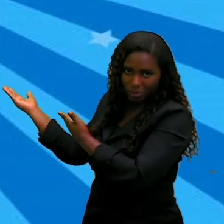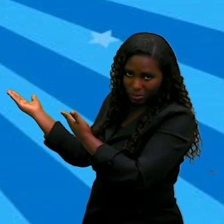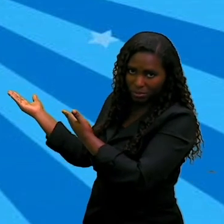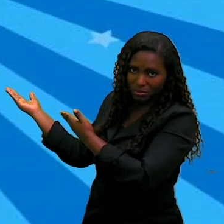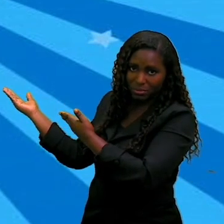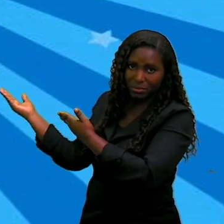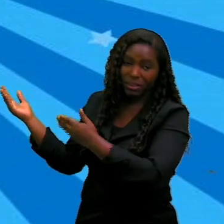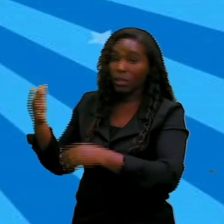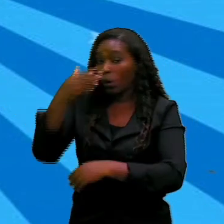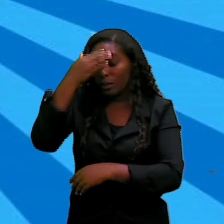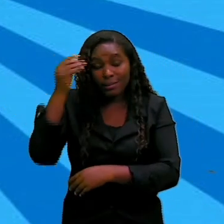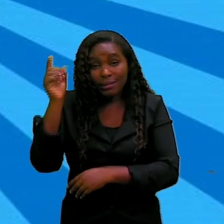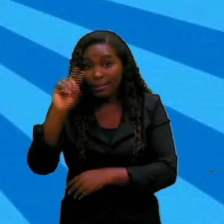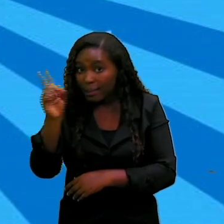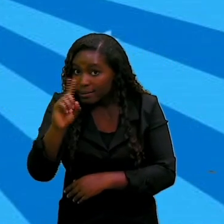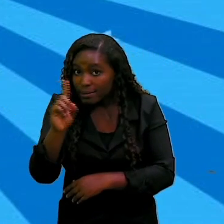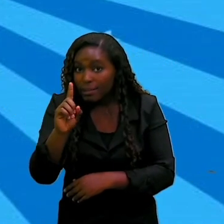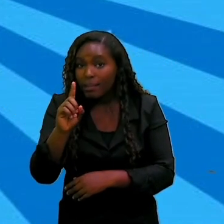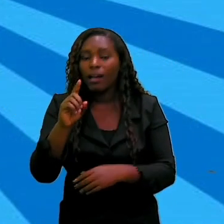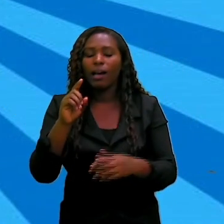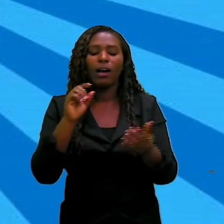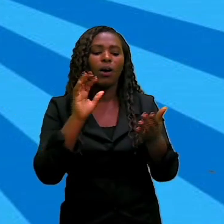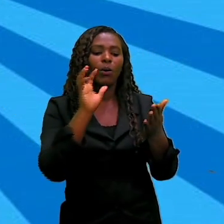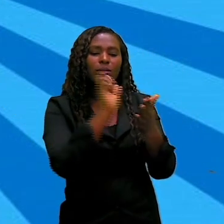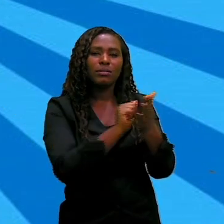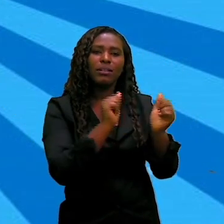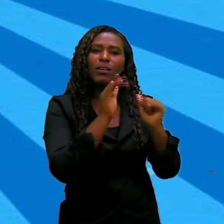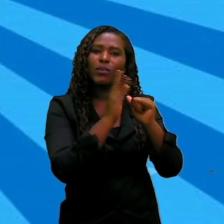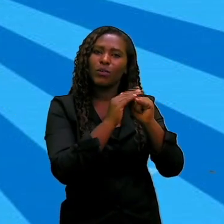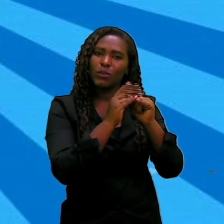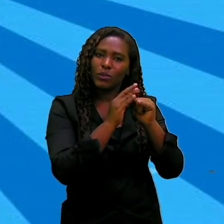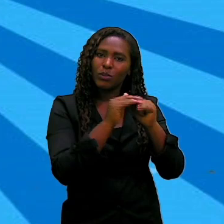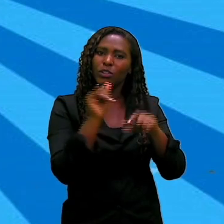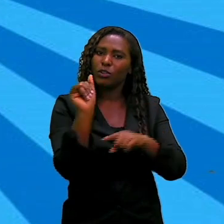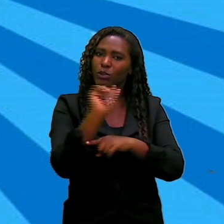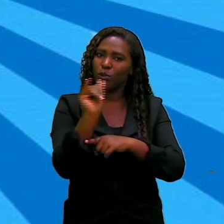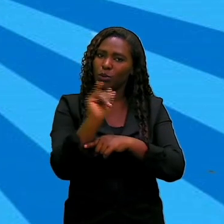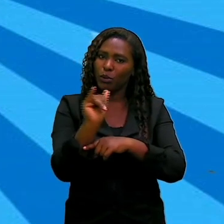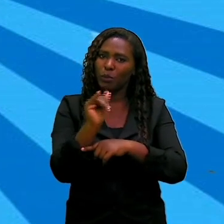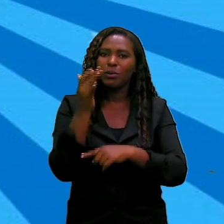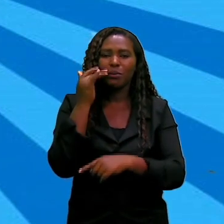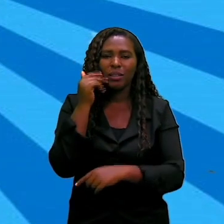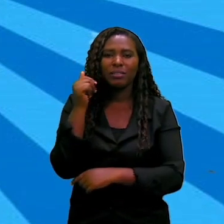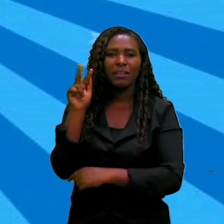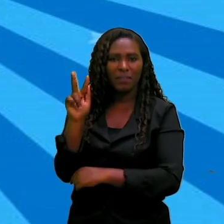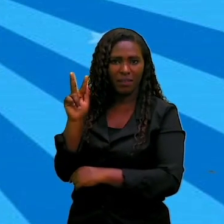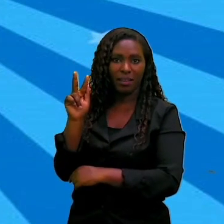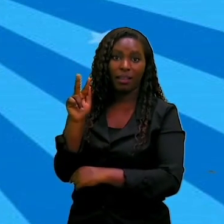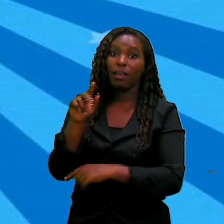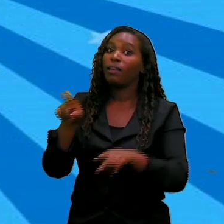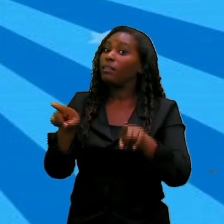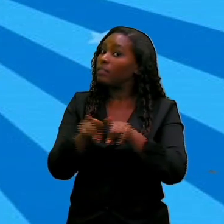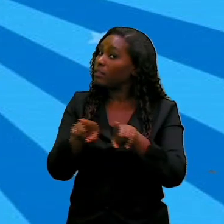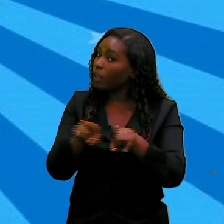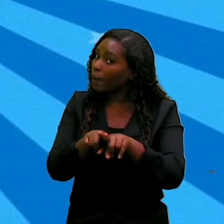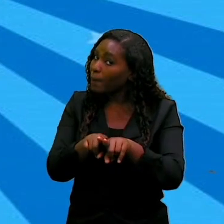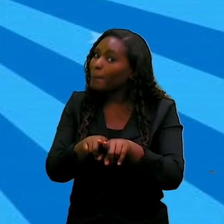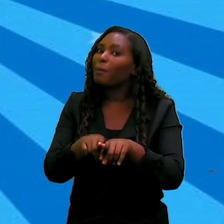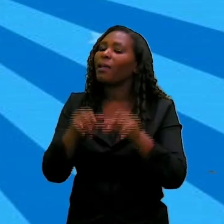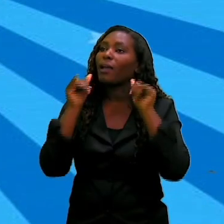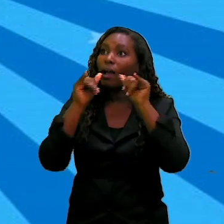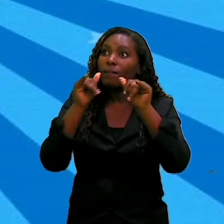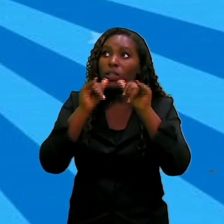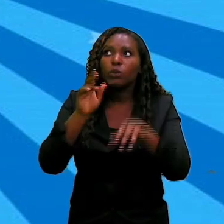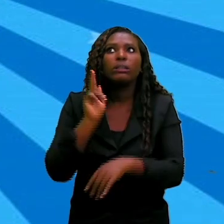tela. Não se esqueçam, se inscrevam no nosso canal do YouTube lá, ó, SMEDGV. E como sempre termino a nossa aula